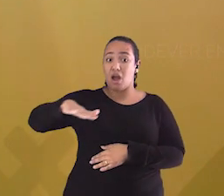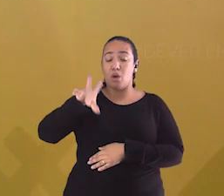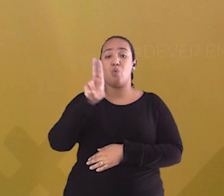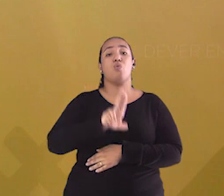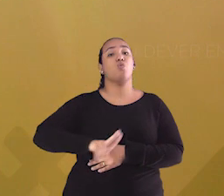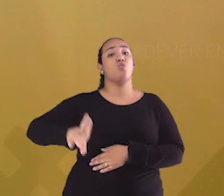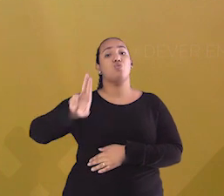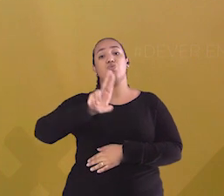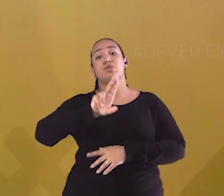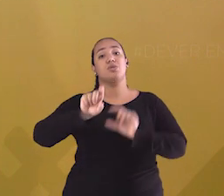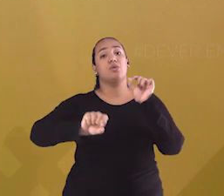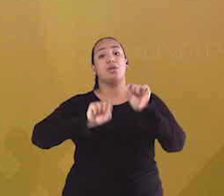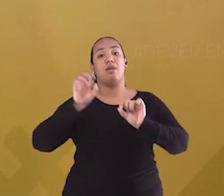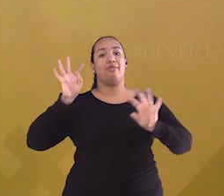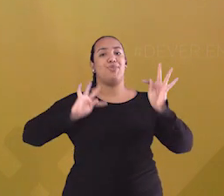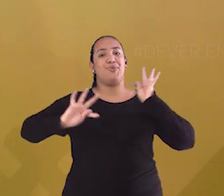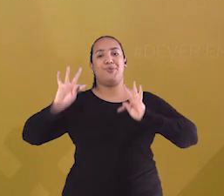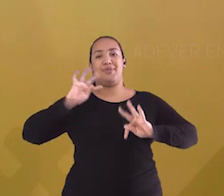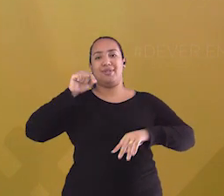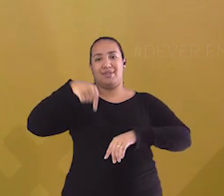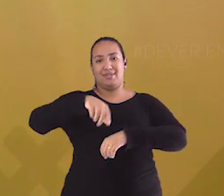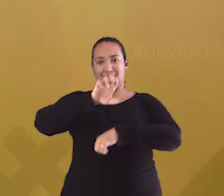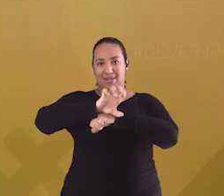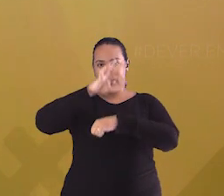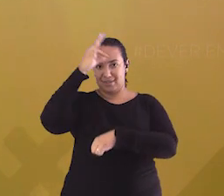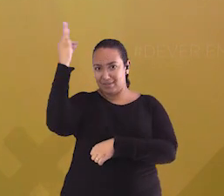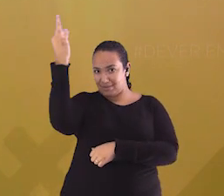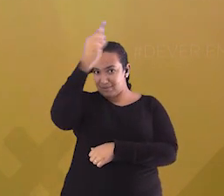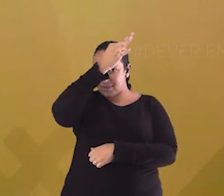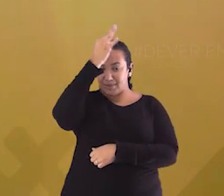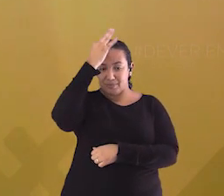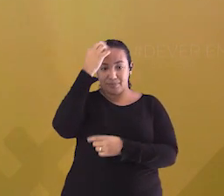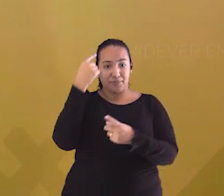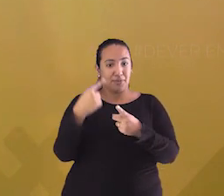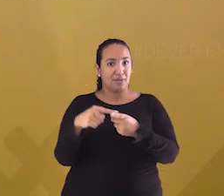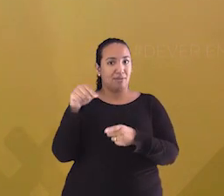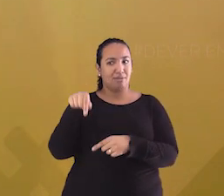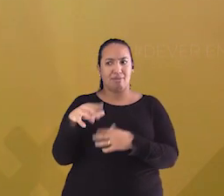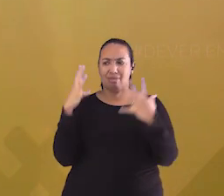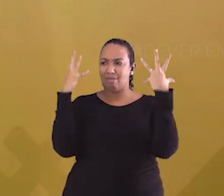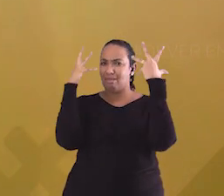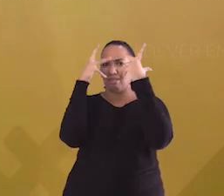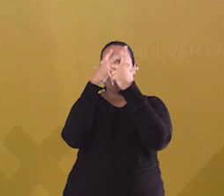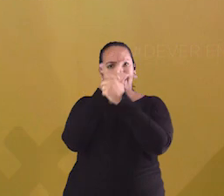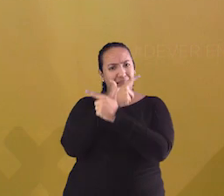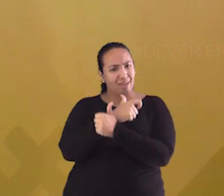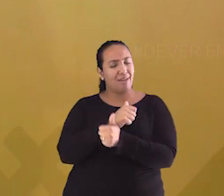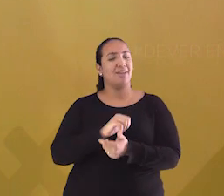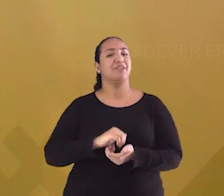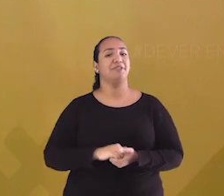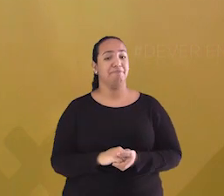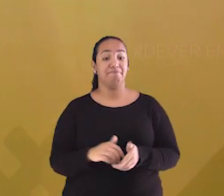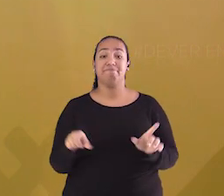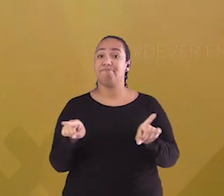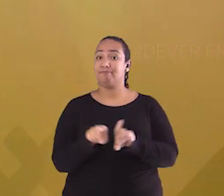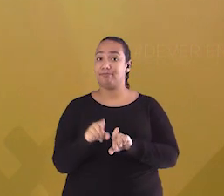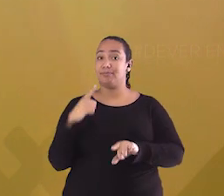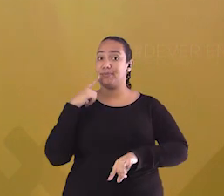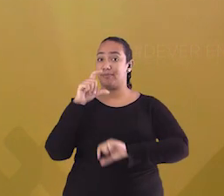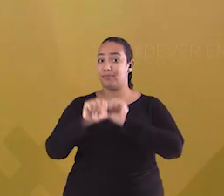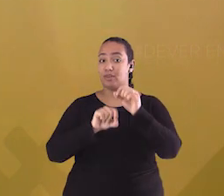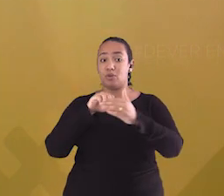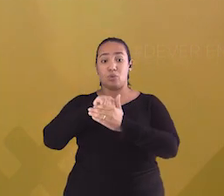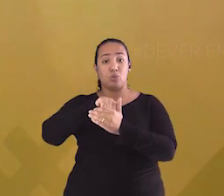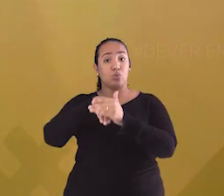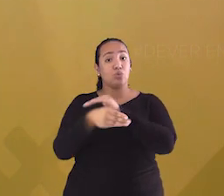muito utilizado para o turismo em nosso estado. Afinal, ele é lindo, não é? E há também o costume